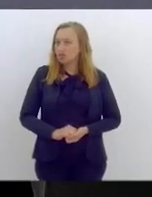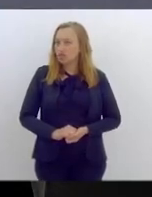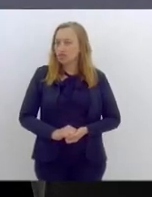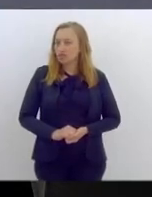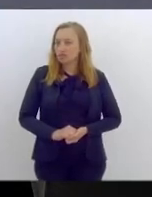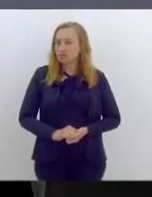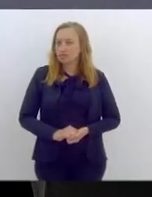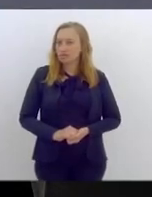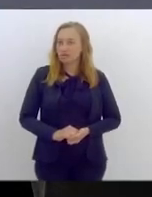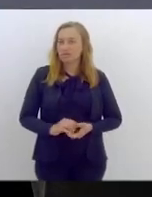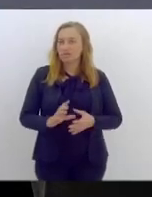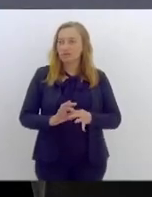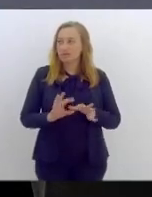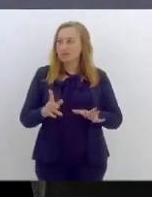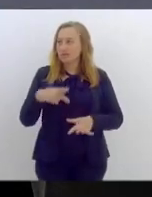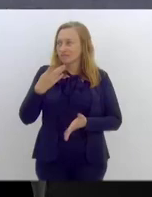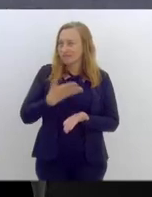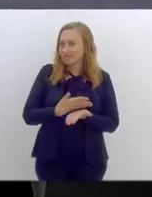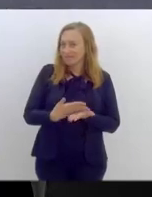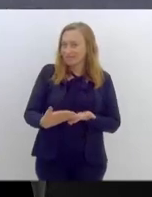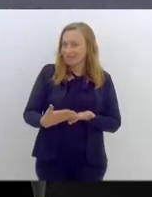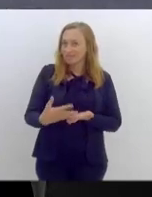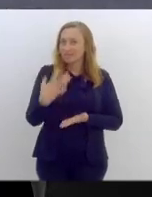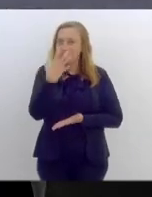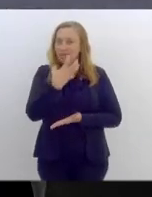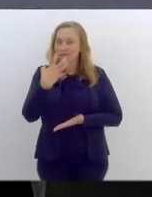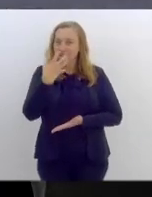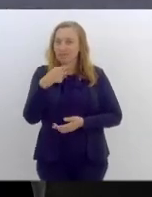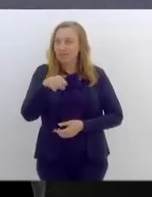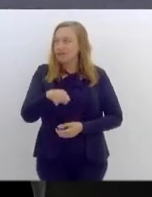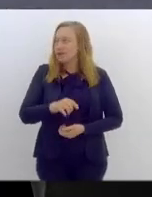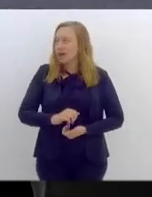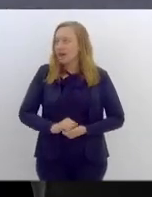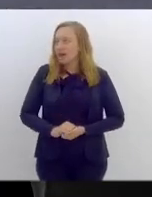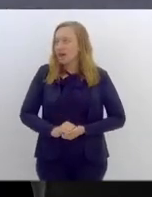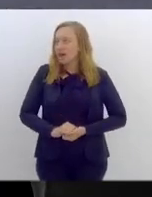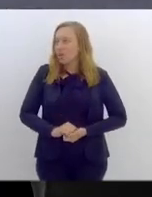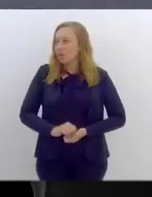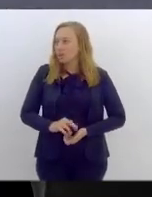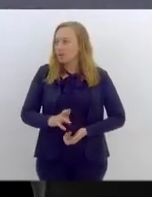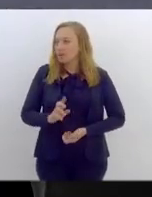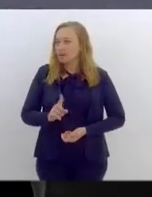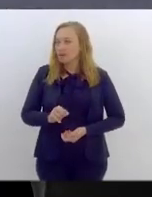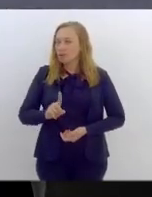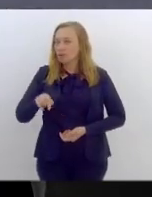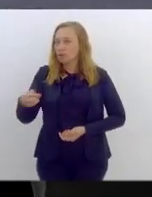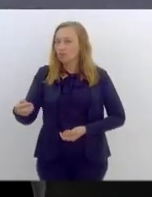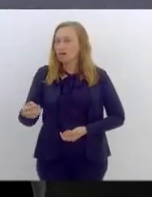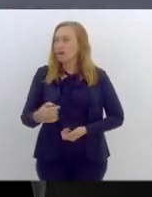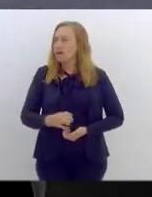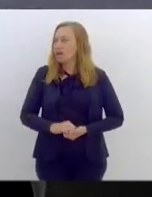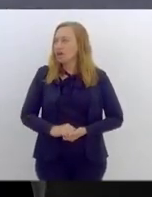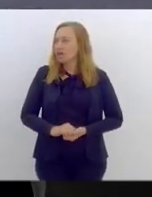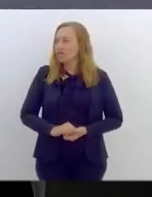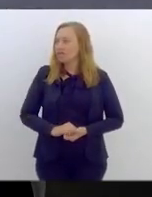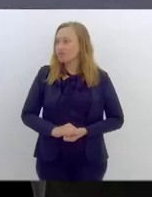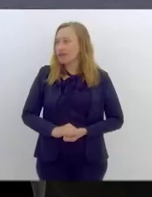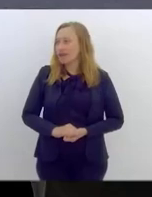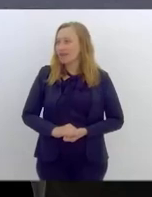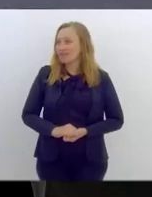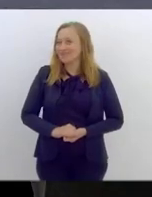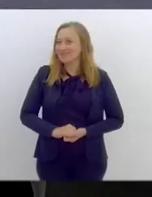Eu abro mão da minha fala inicial para a gente cantar aquela do Aurê, aquela que é a marca do Aurê. Cadê Fabiola? Cadê? Tá aqui,